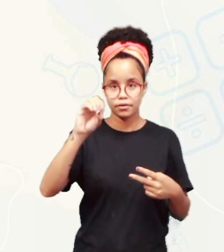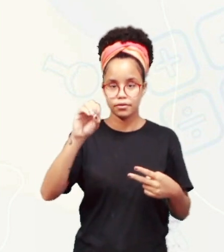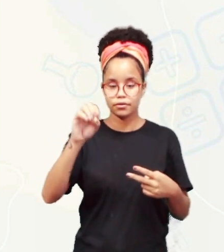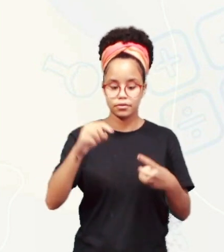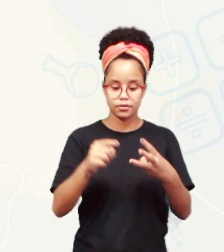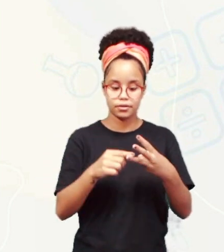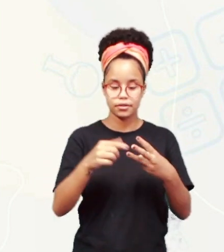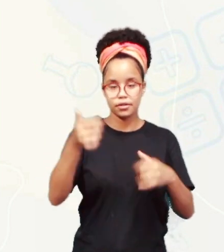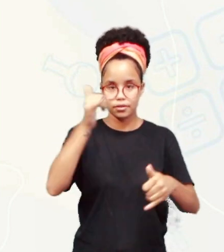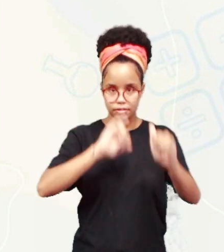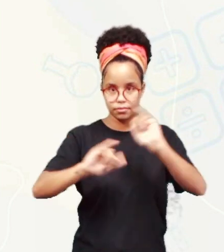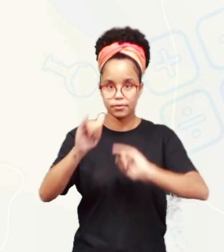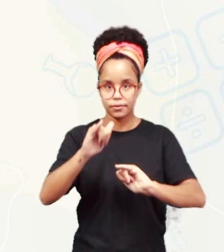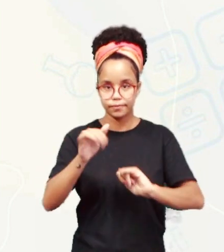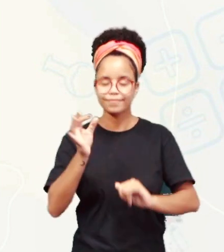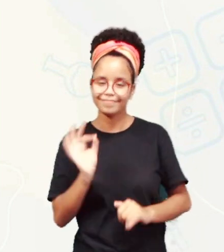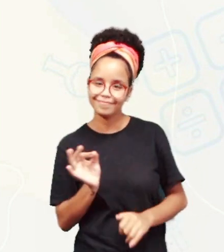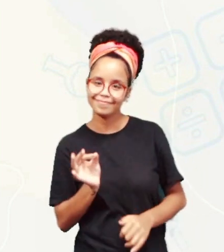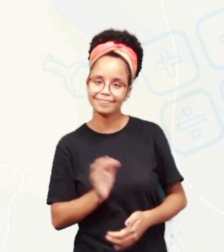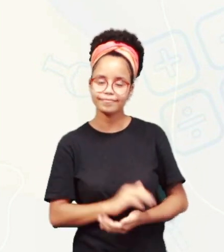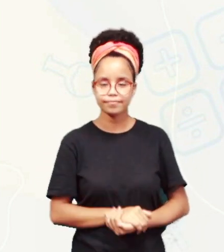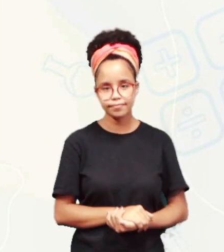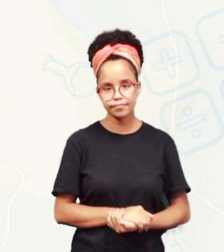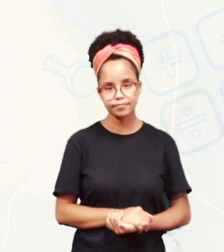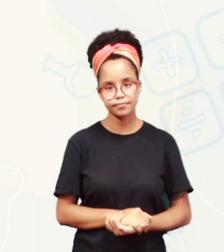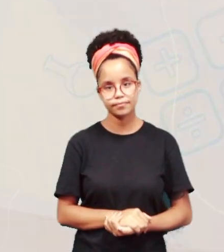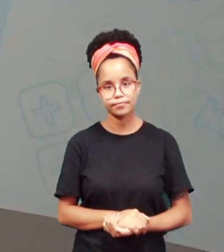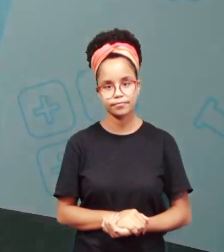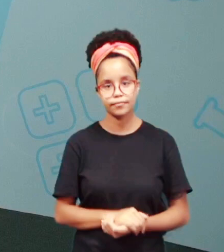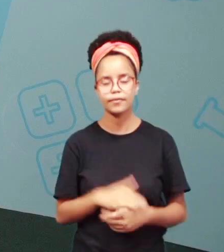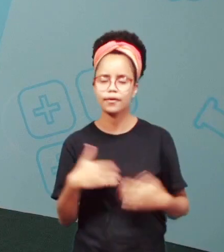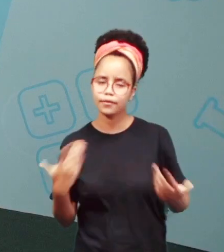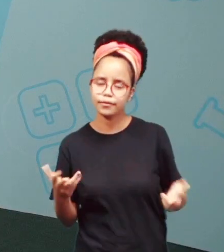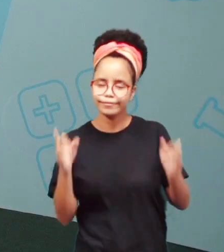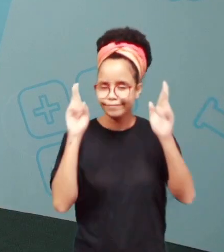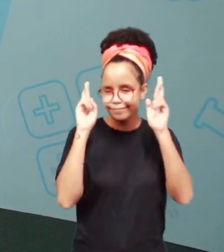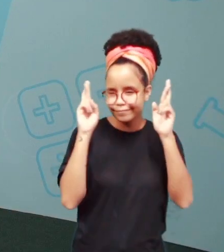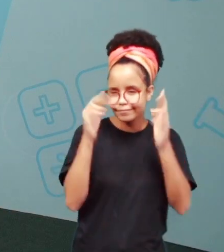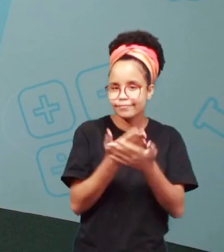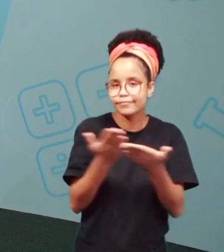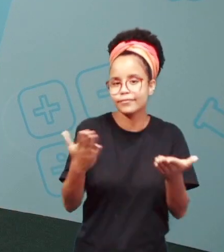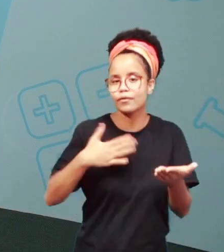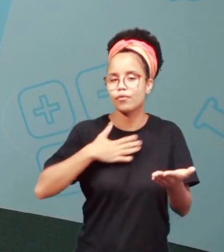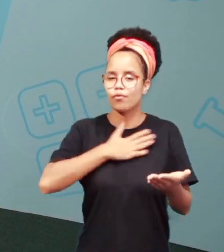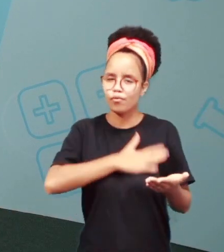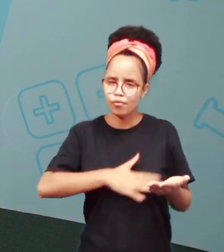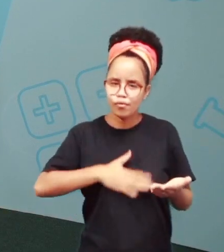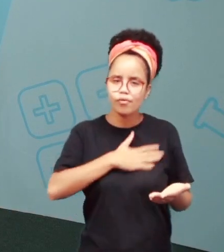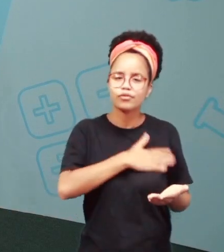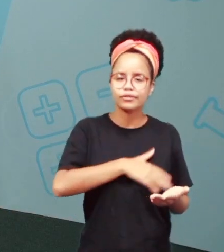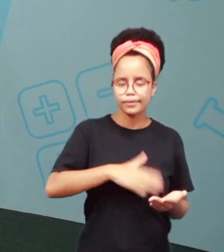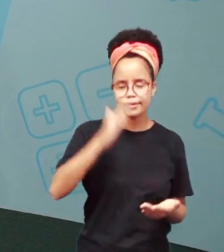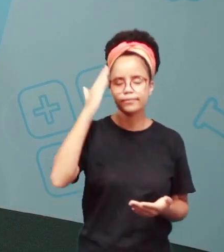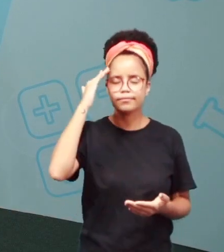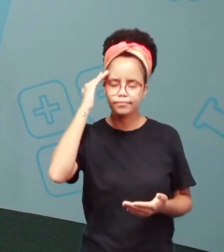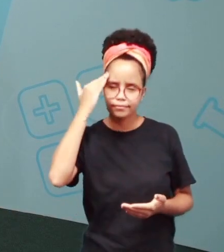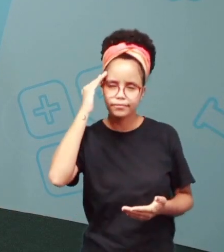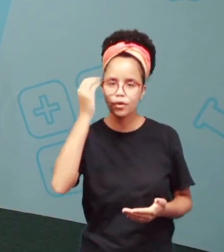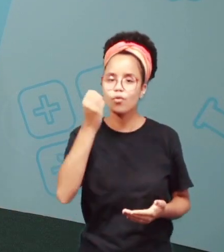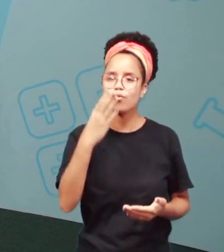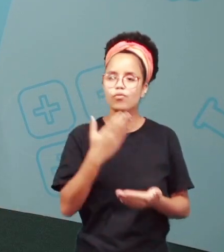certo gente tem então é isso espero que vocês tenham gostado espero que vocês tenham entendido